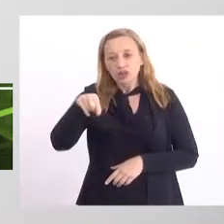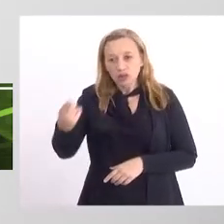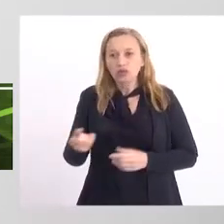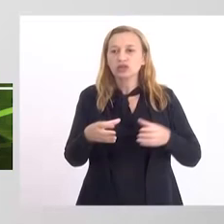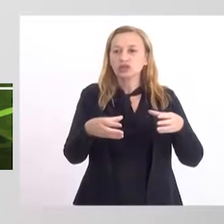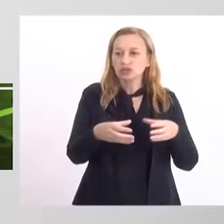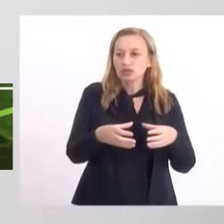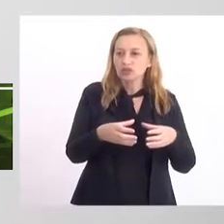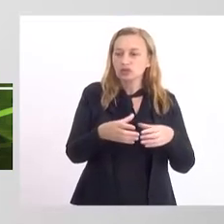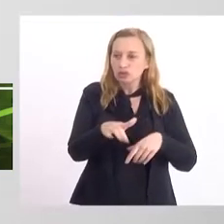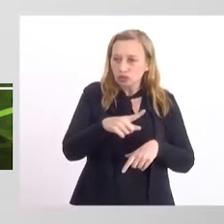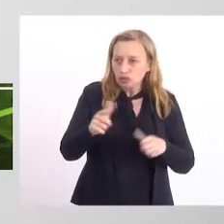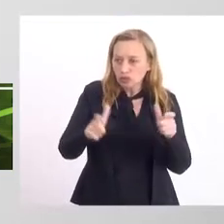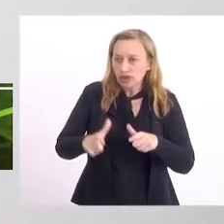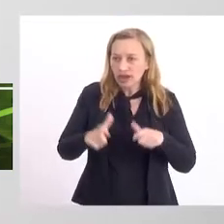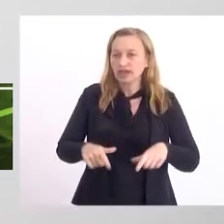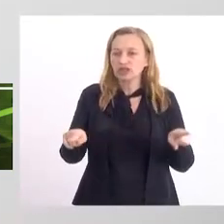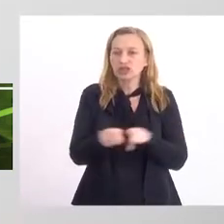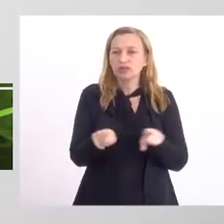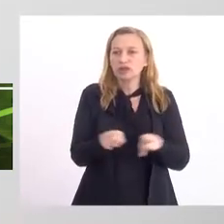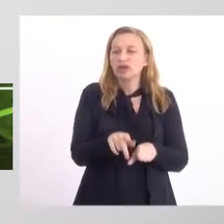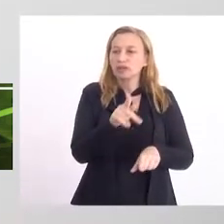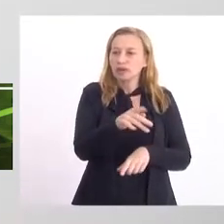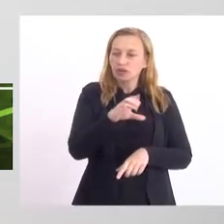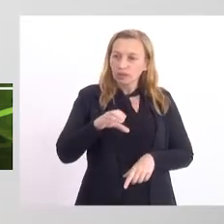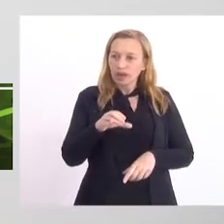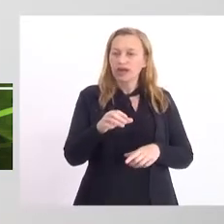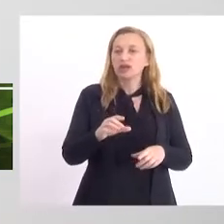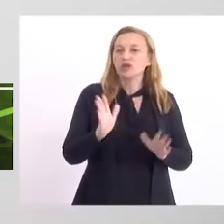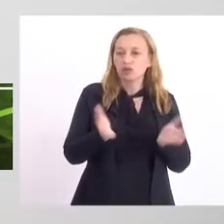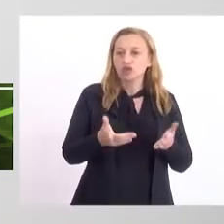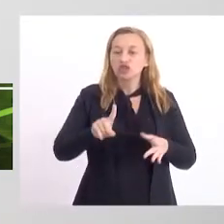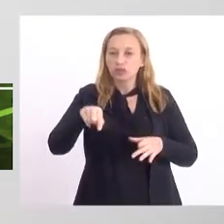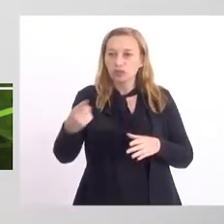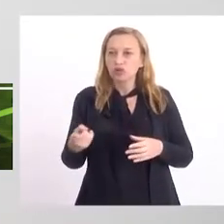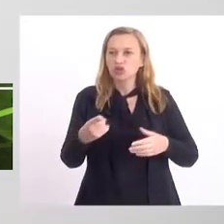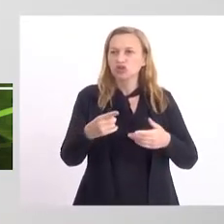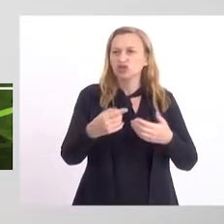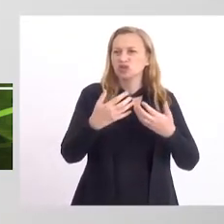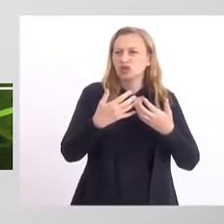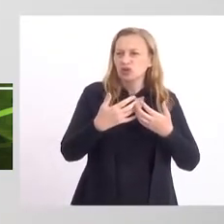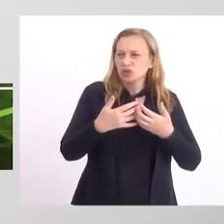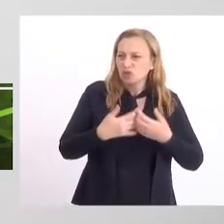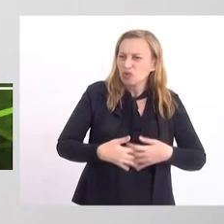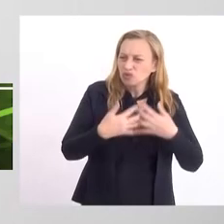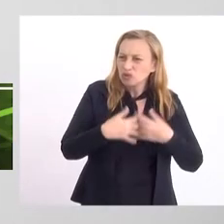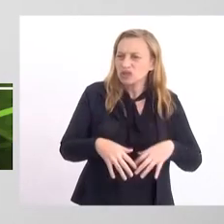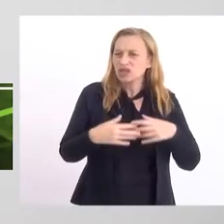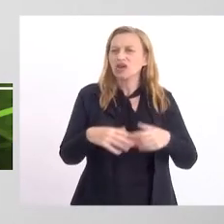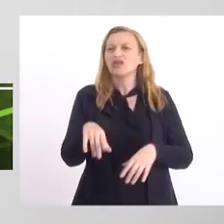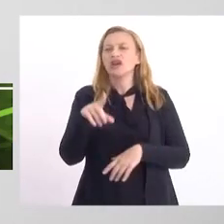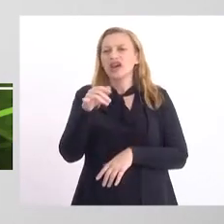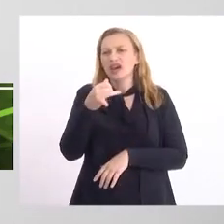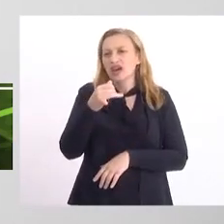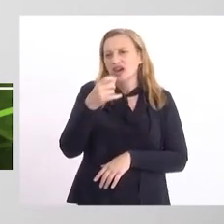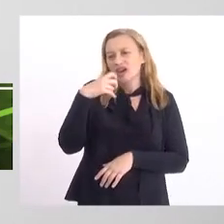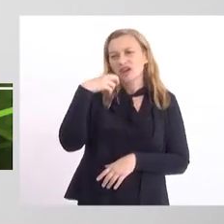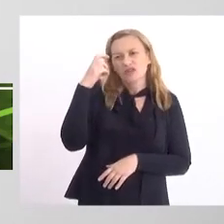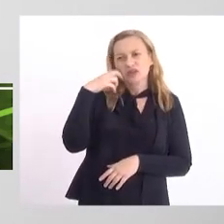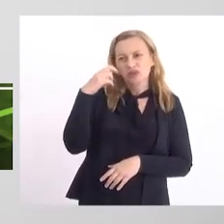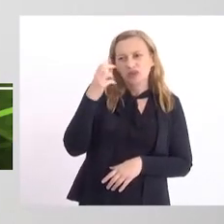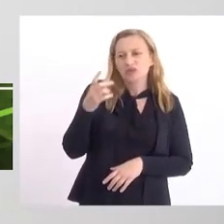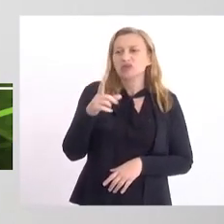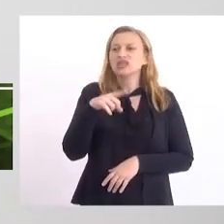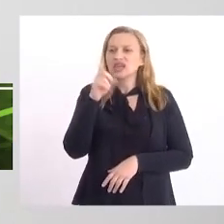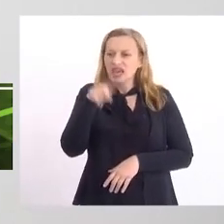unidades também. Mas o PAC hoje, depois daquele escândalo todo, é, assim, é vergonhoso para a gente que é do Degazi passar por aquilo